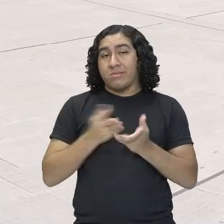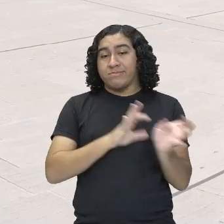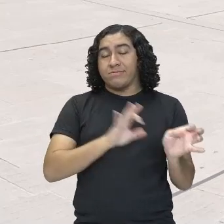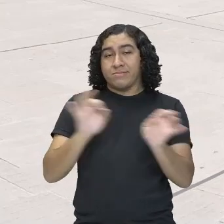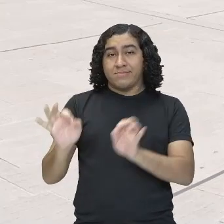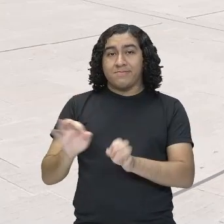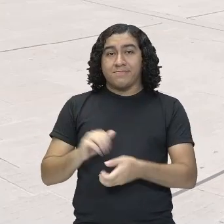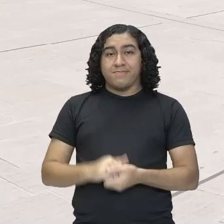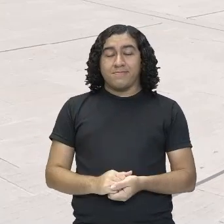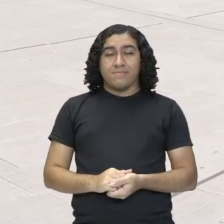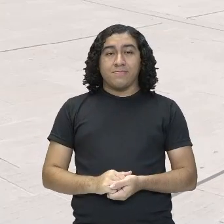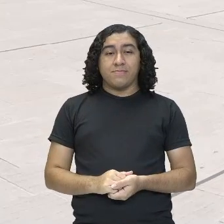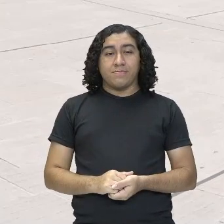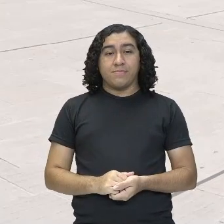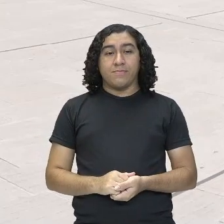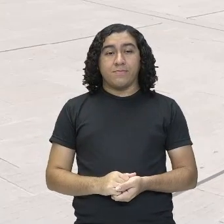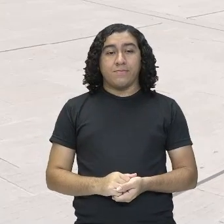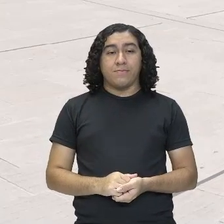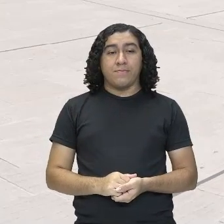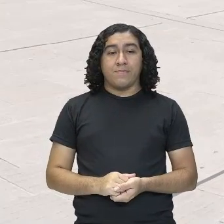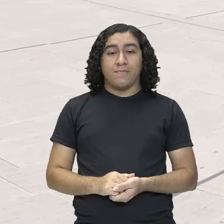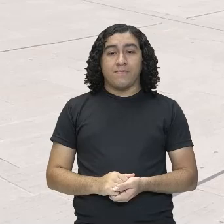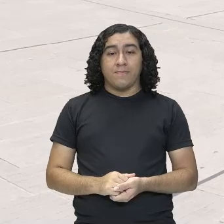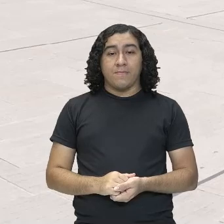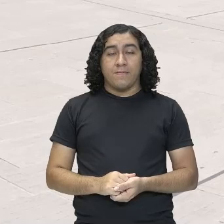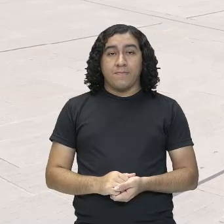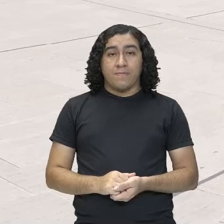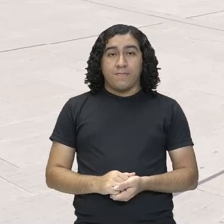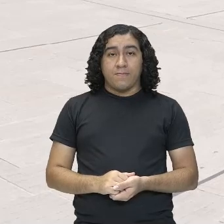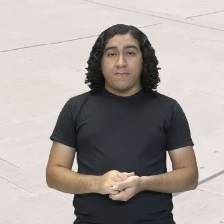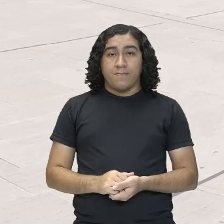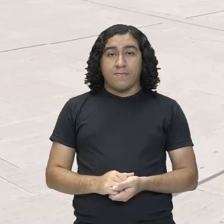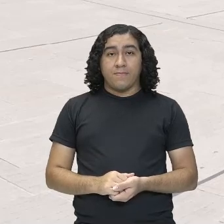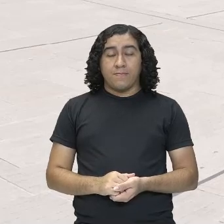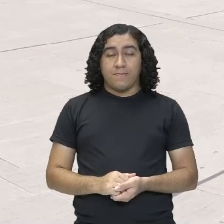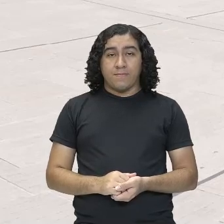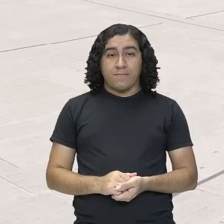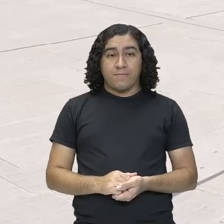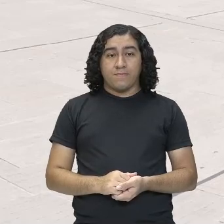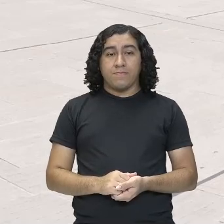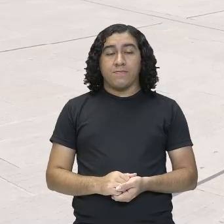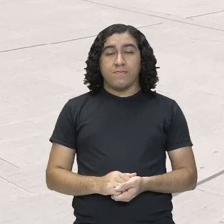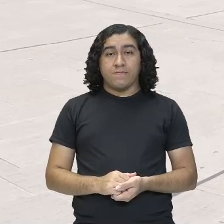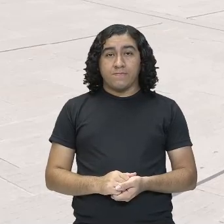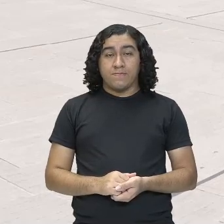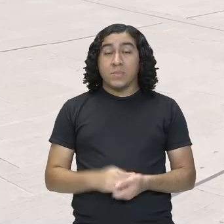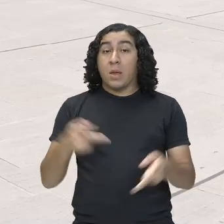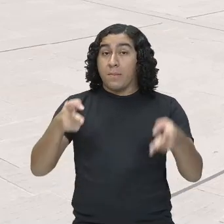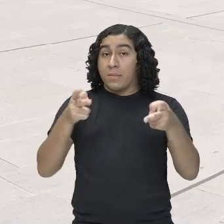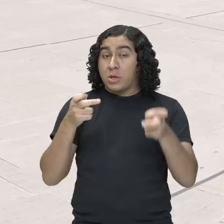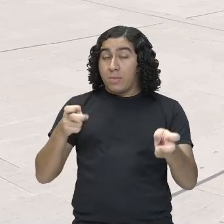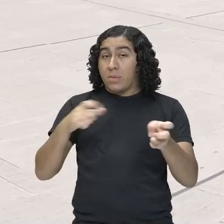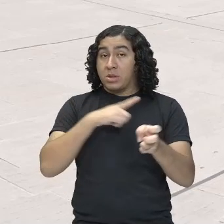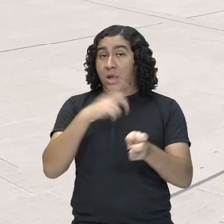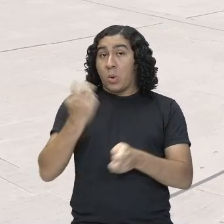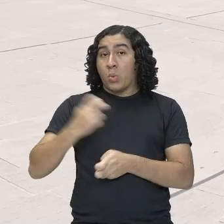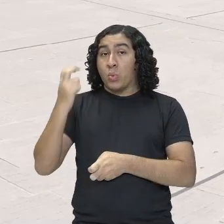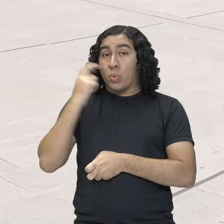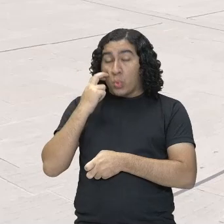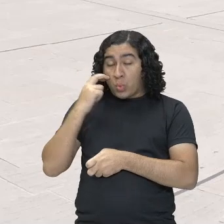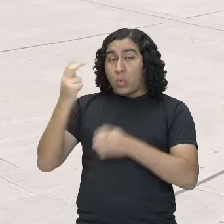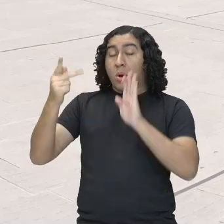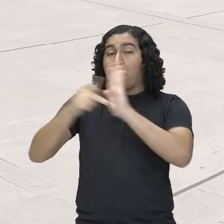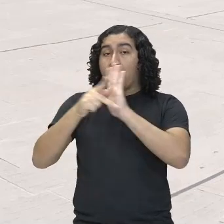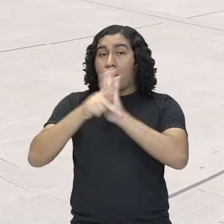aula. Continuando, vamos observar aí que vai ter ali a inspiração da cultura grega, da